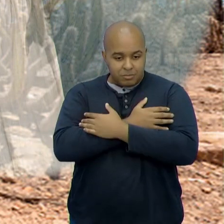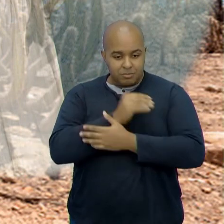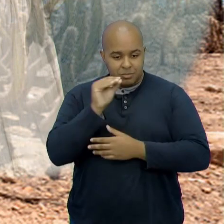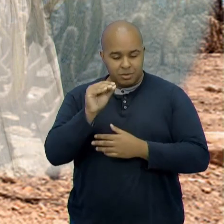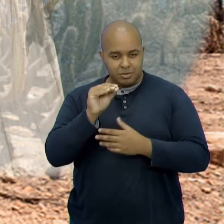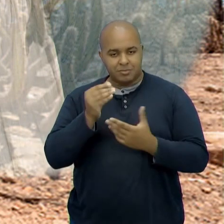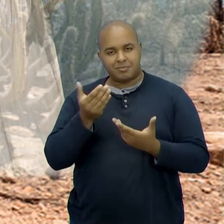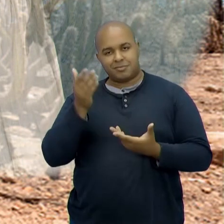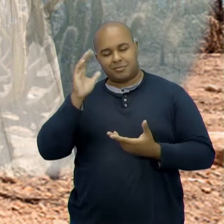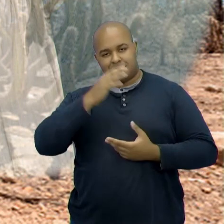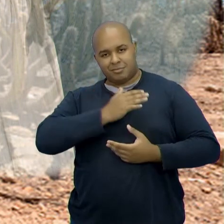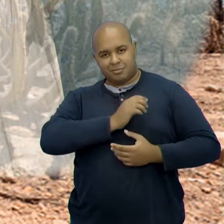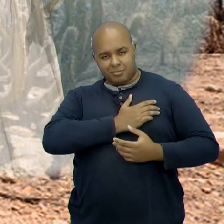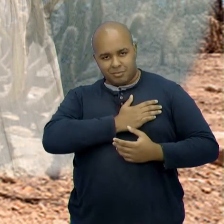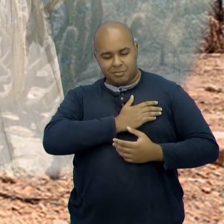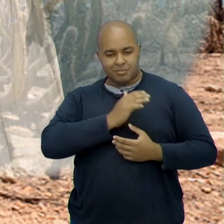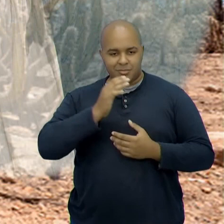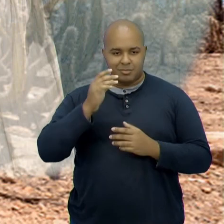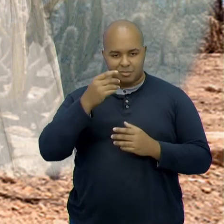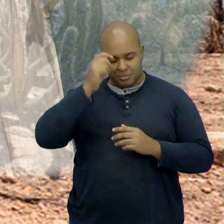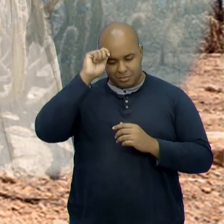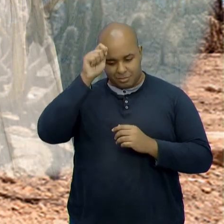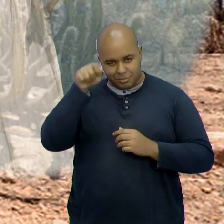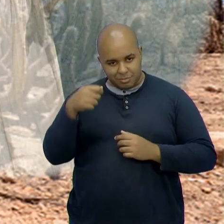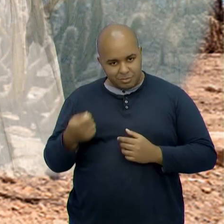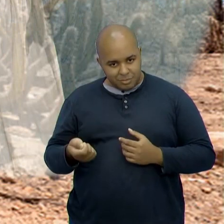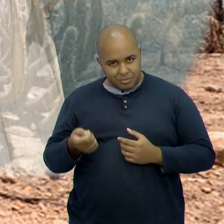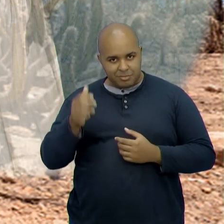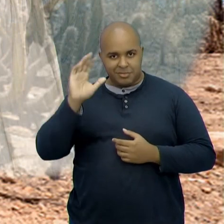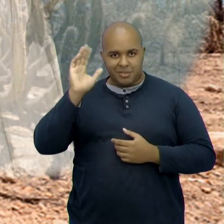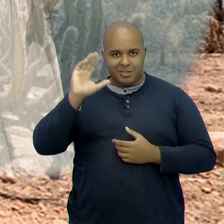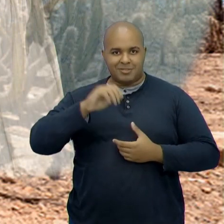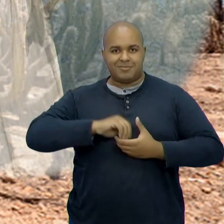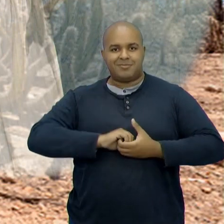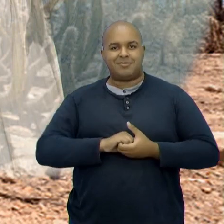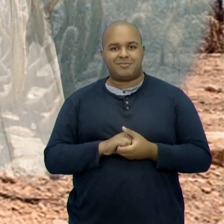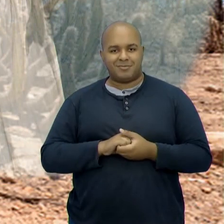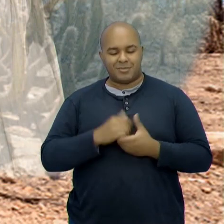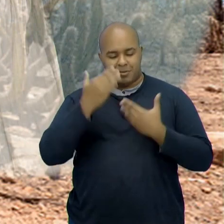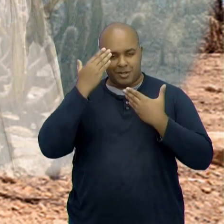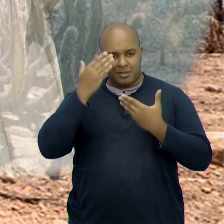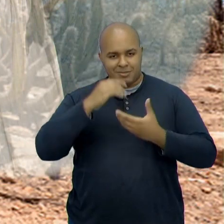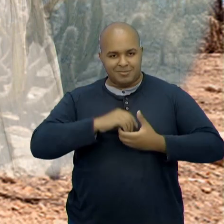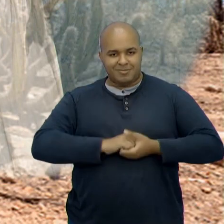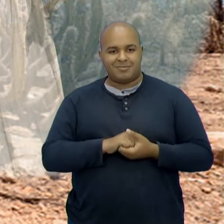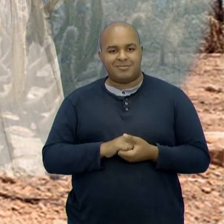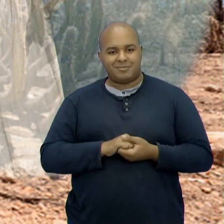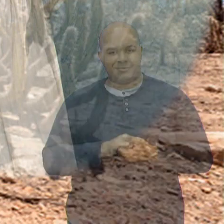beijão do coração e tiro meu chapéu para vocês. É isso aí. Tchau, tchau, gente. Valeu.